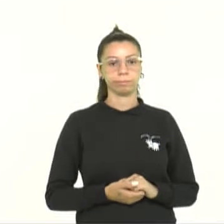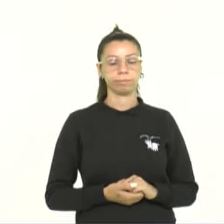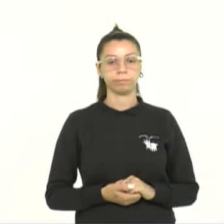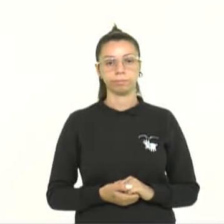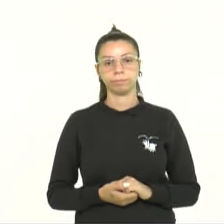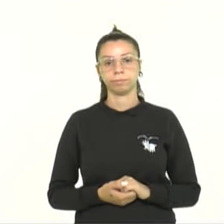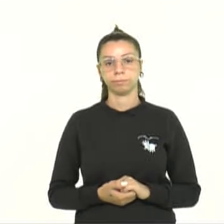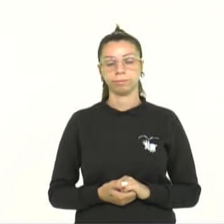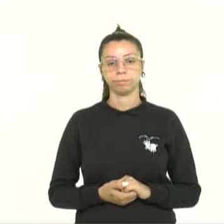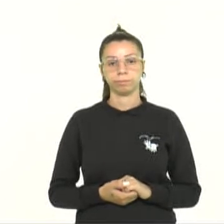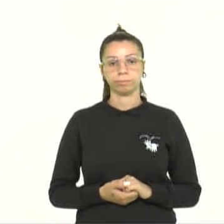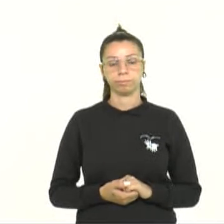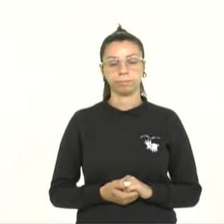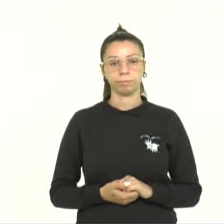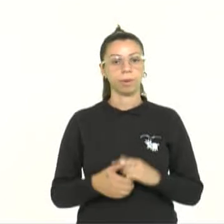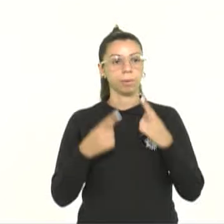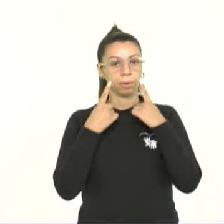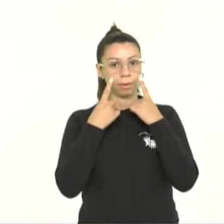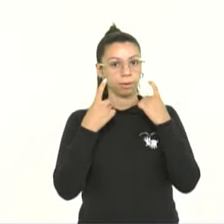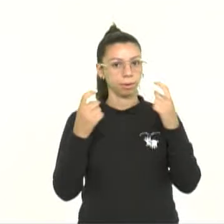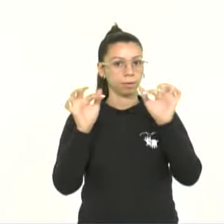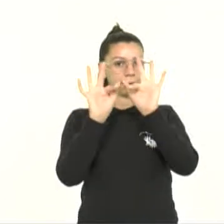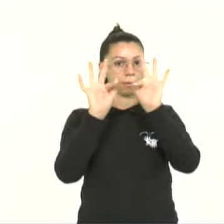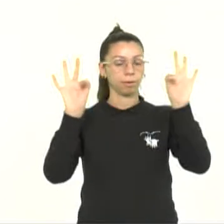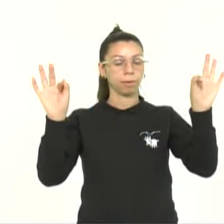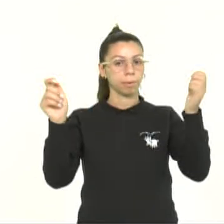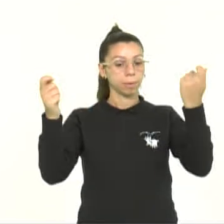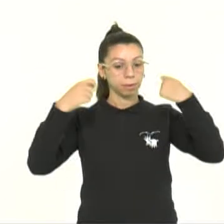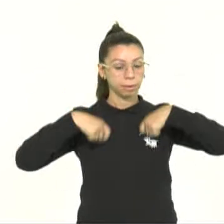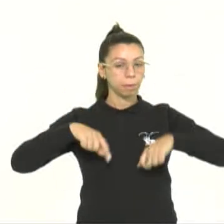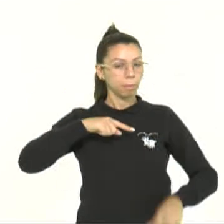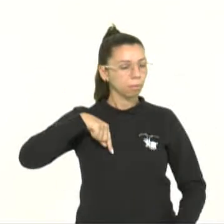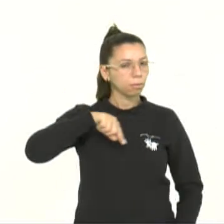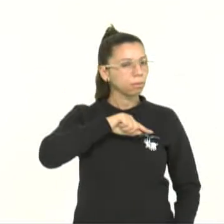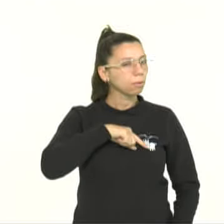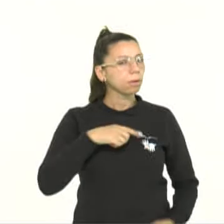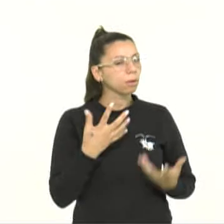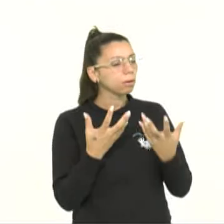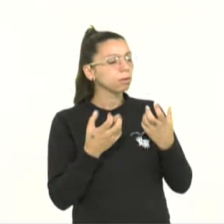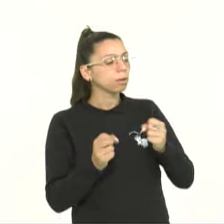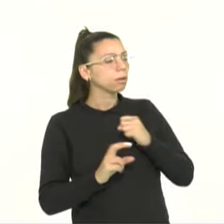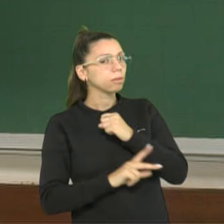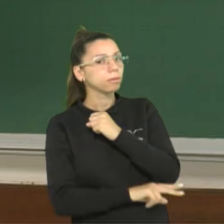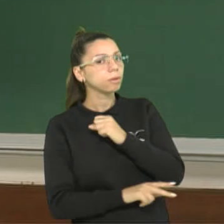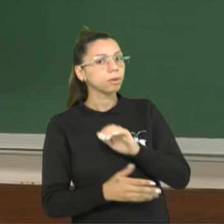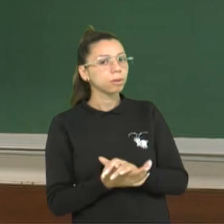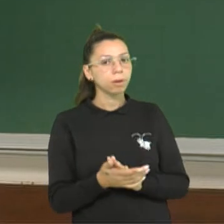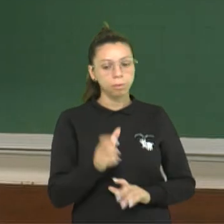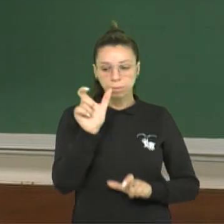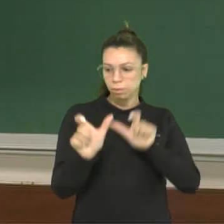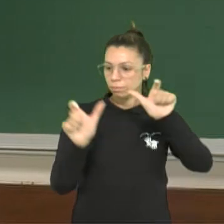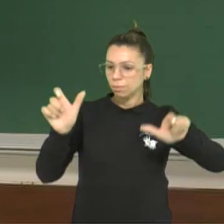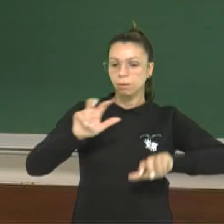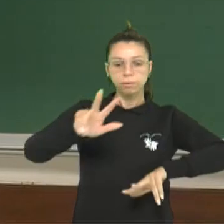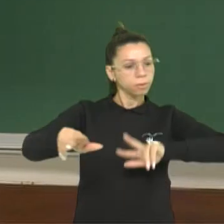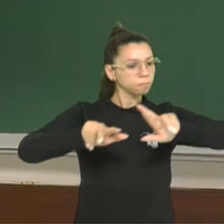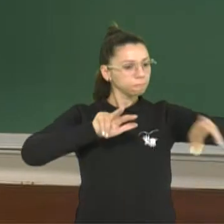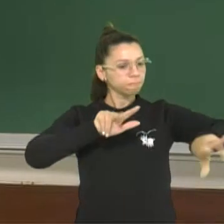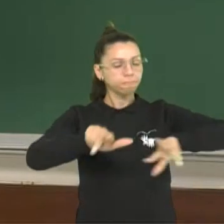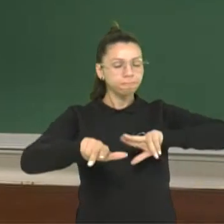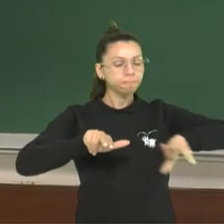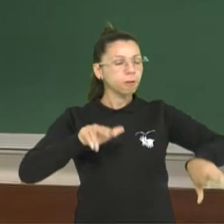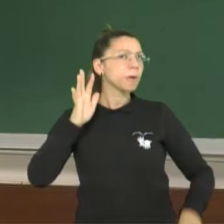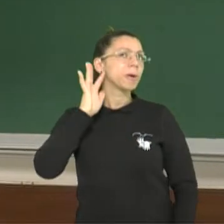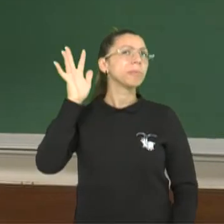equivocarse. Muito interessante essa frase, né? Devemos aceitar as diferenças. Ninguém é igual. Imagine se todos nós fôssemos